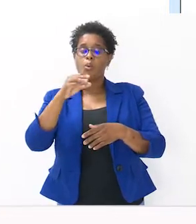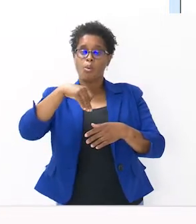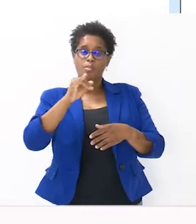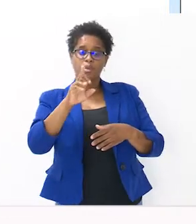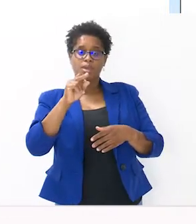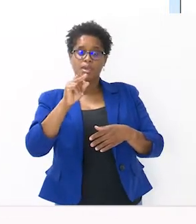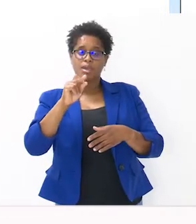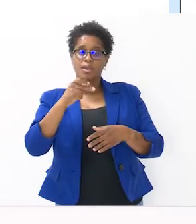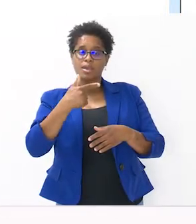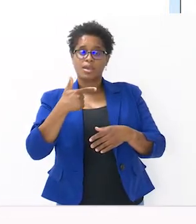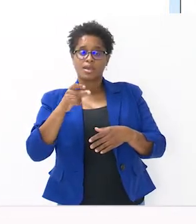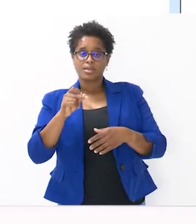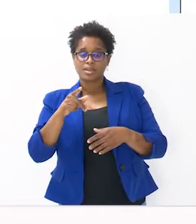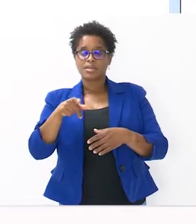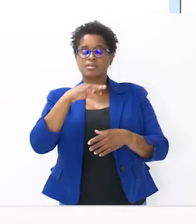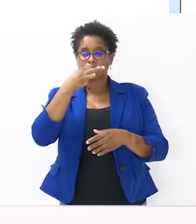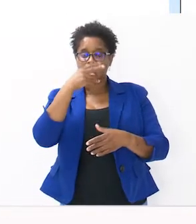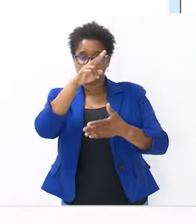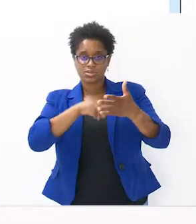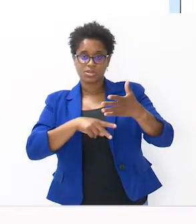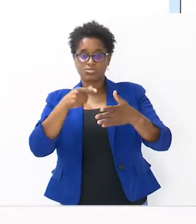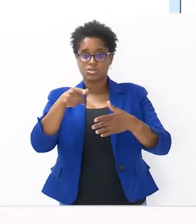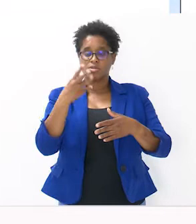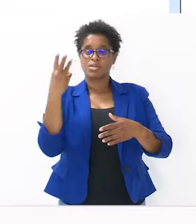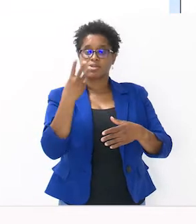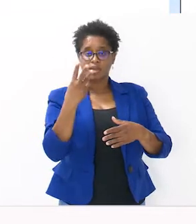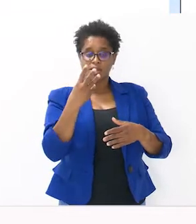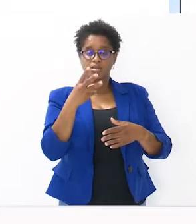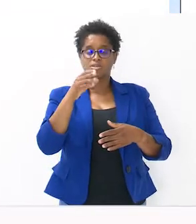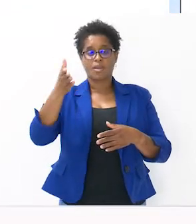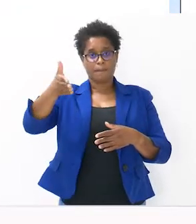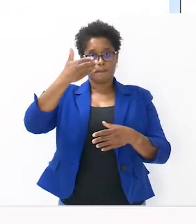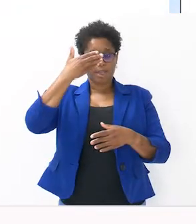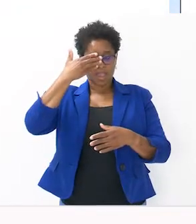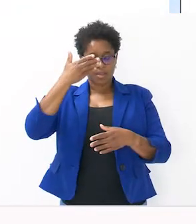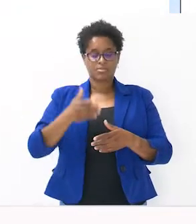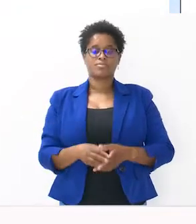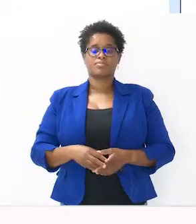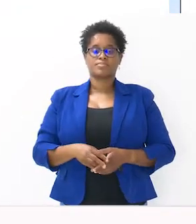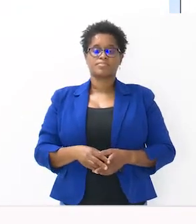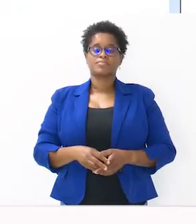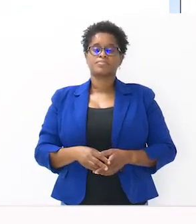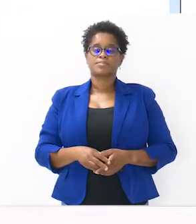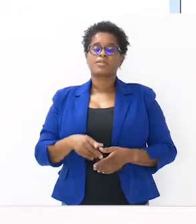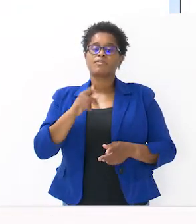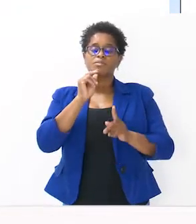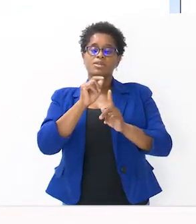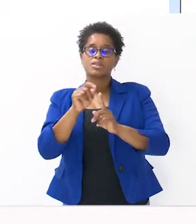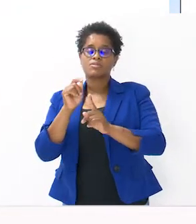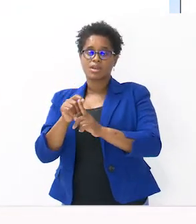se refere o texto. Temos aqui 3 piratas. Vamos identificar aquele